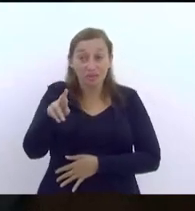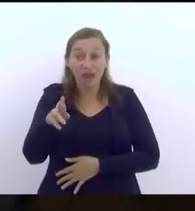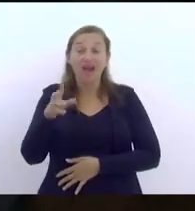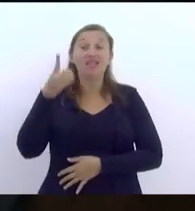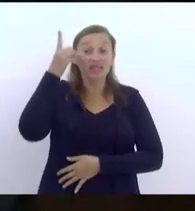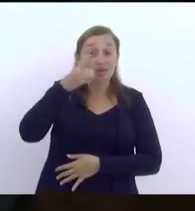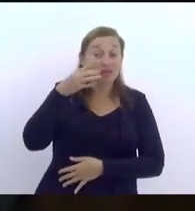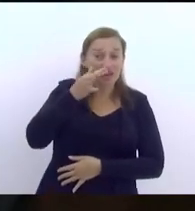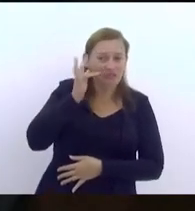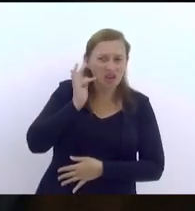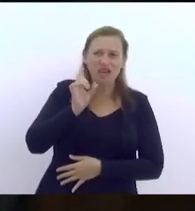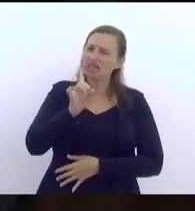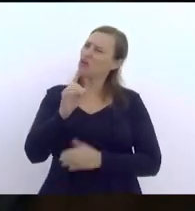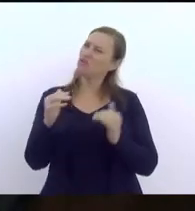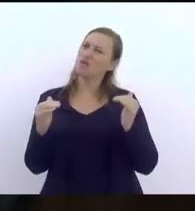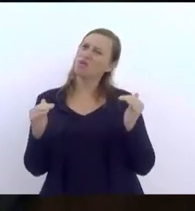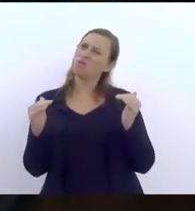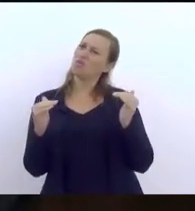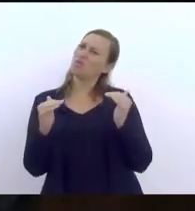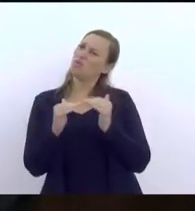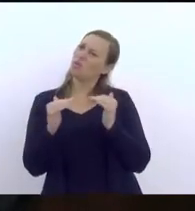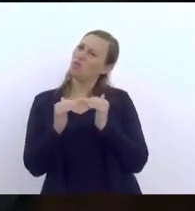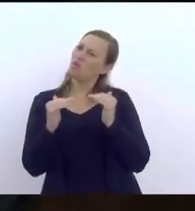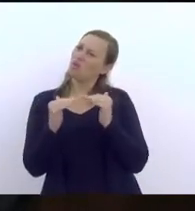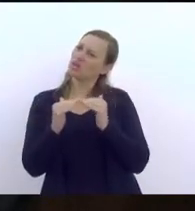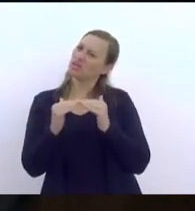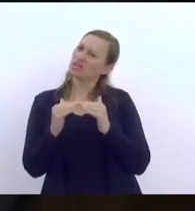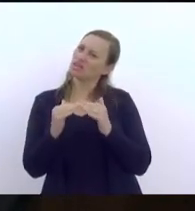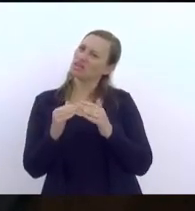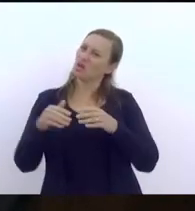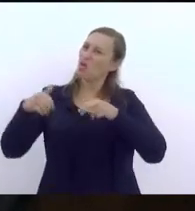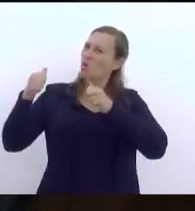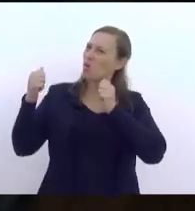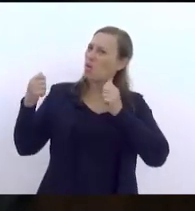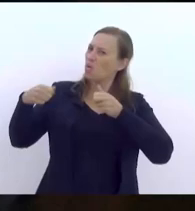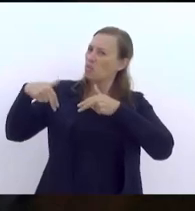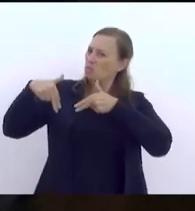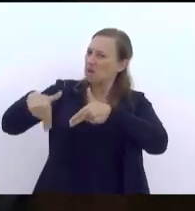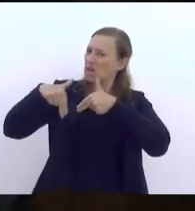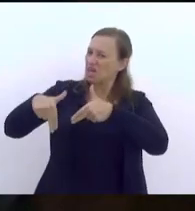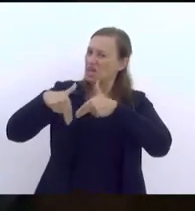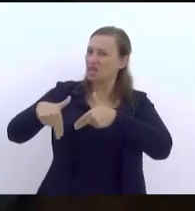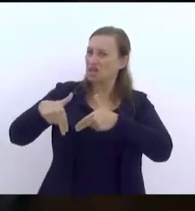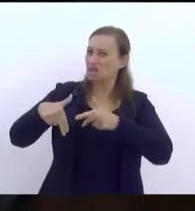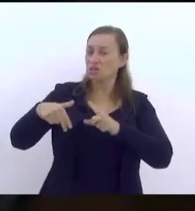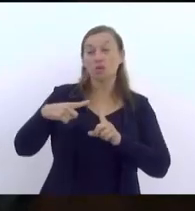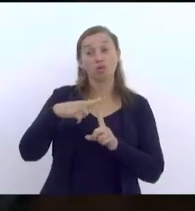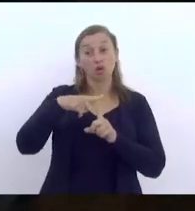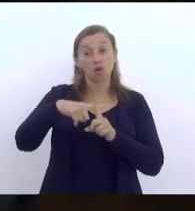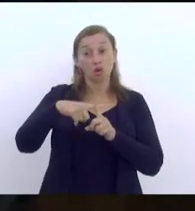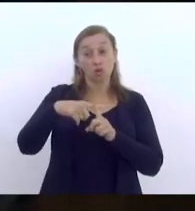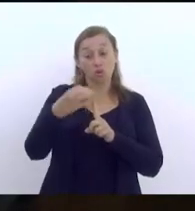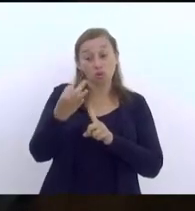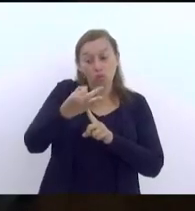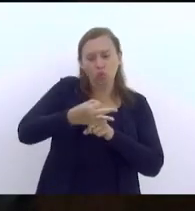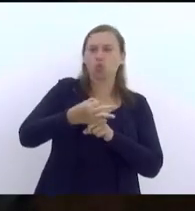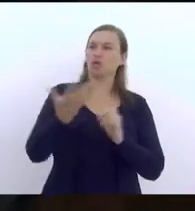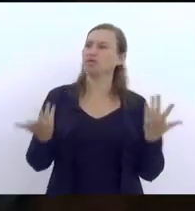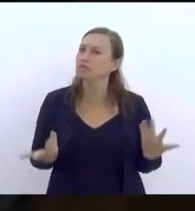Serafini, não vão concordar com um militante enfiando um crucifixo no